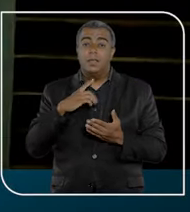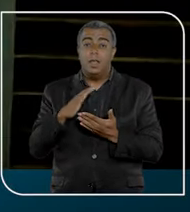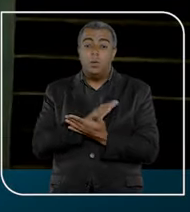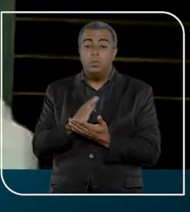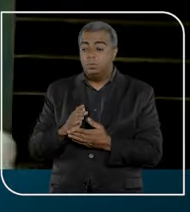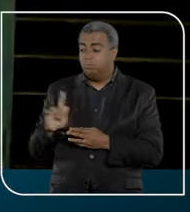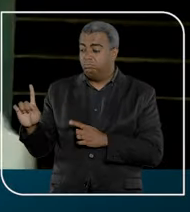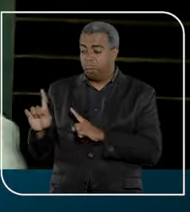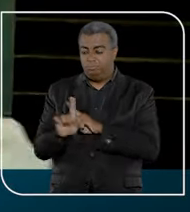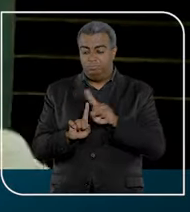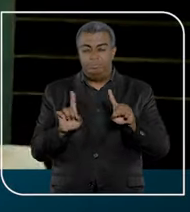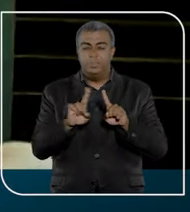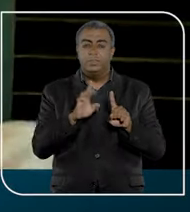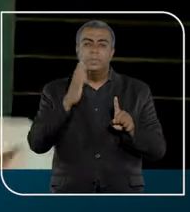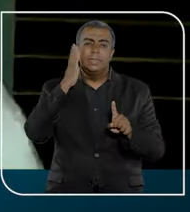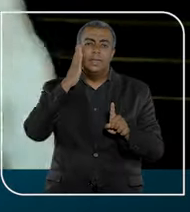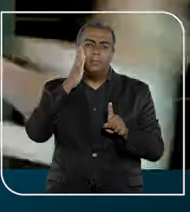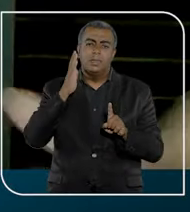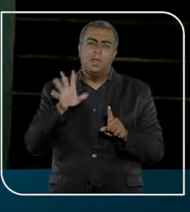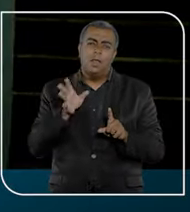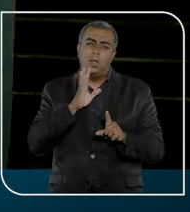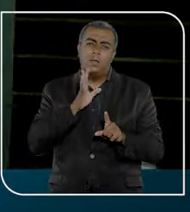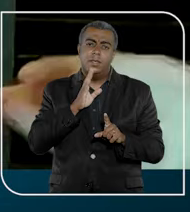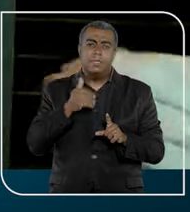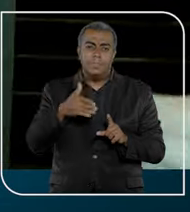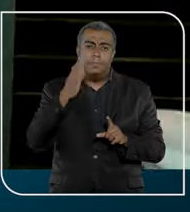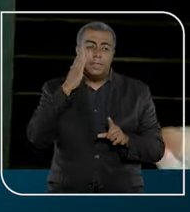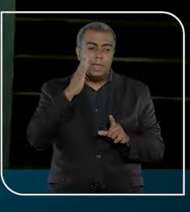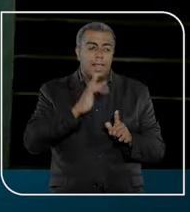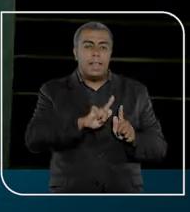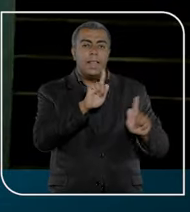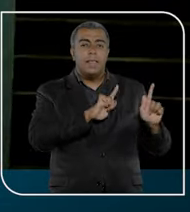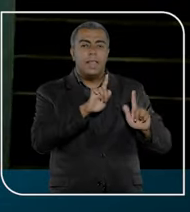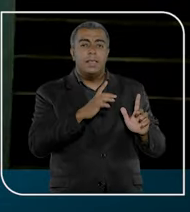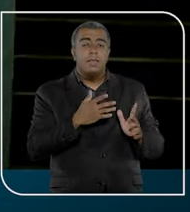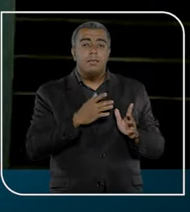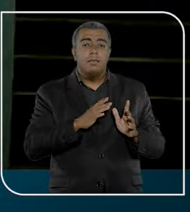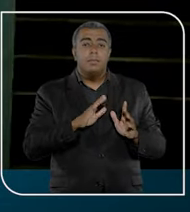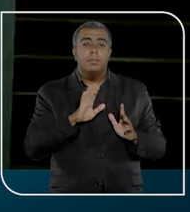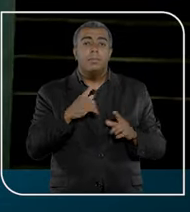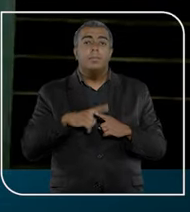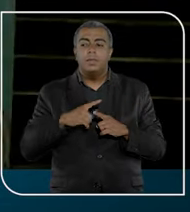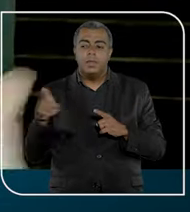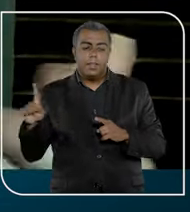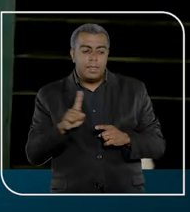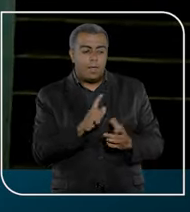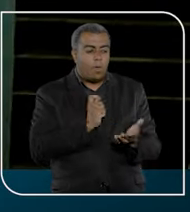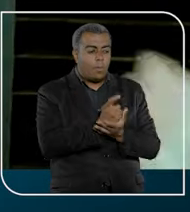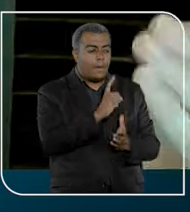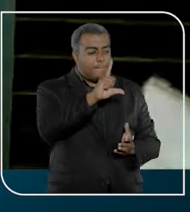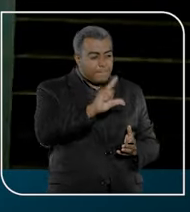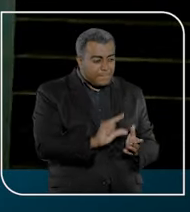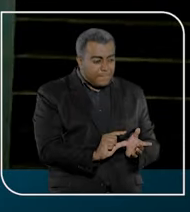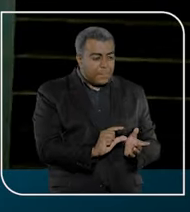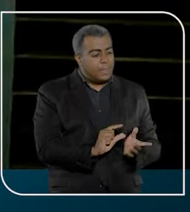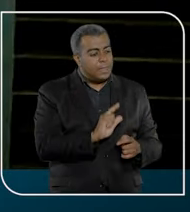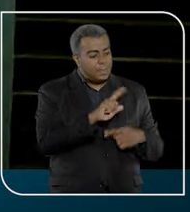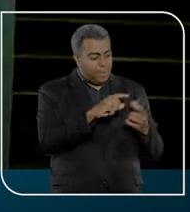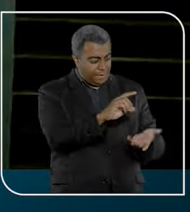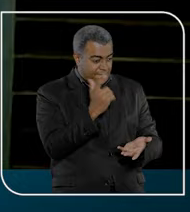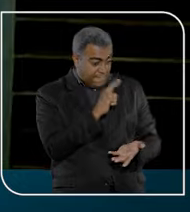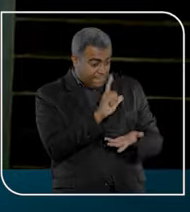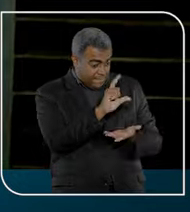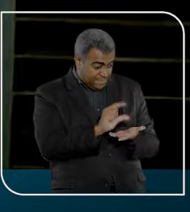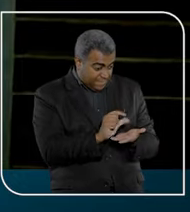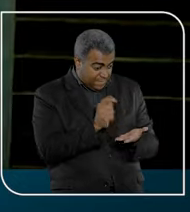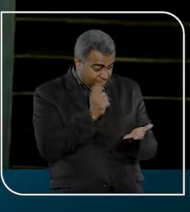Mas então tinha umas figurinhas carimbadas que já iam no fórum, sabia que ia ter leilão, para adquirir os bens por um valor mais baixo, para